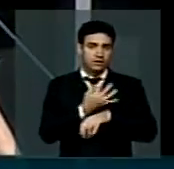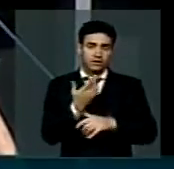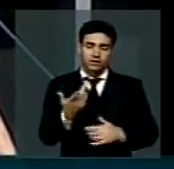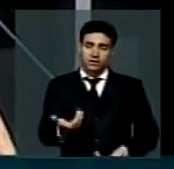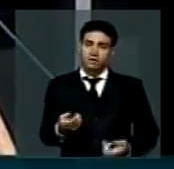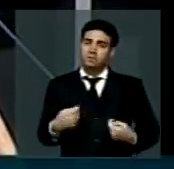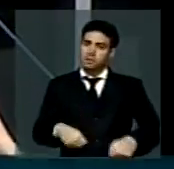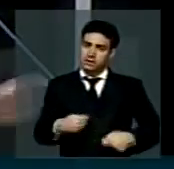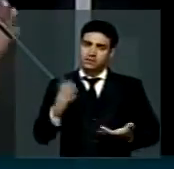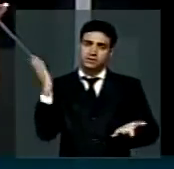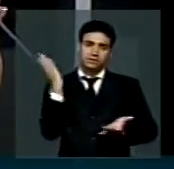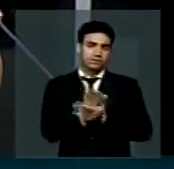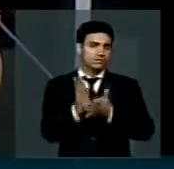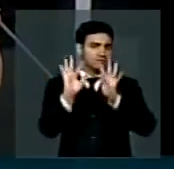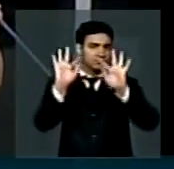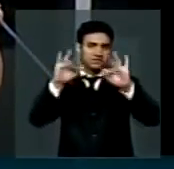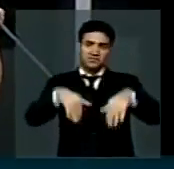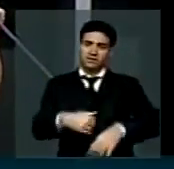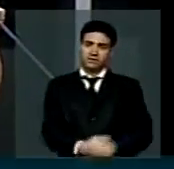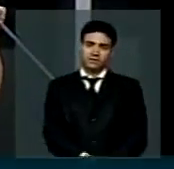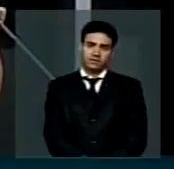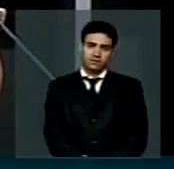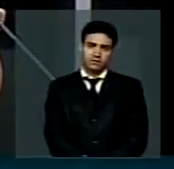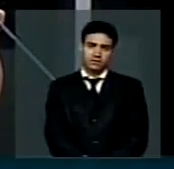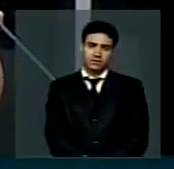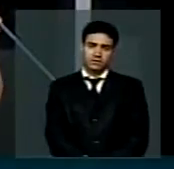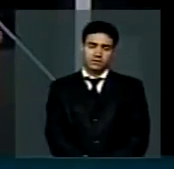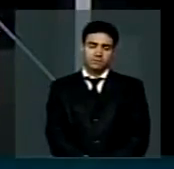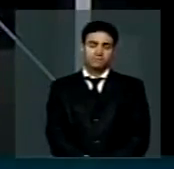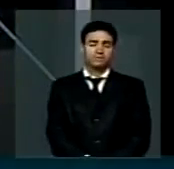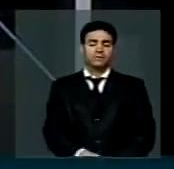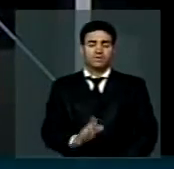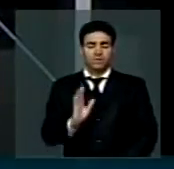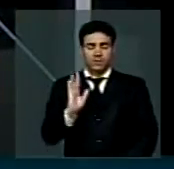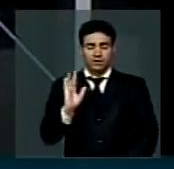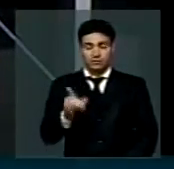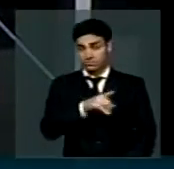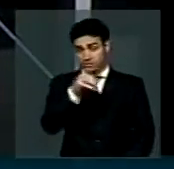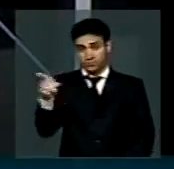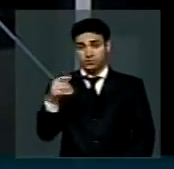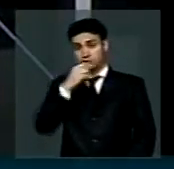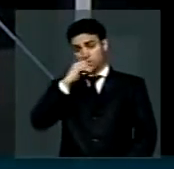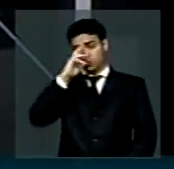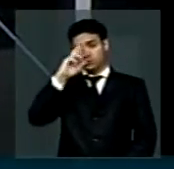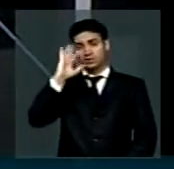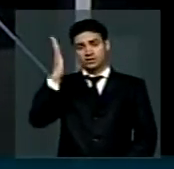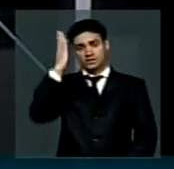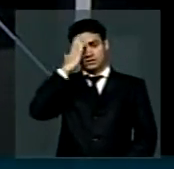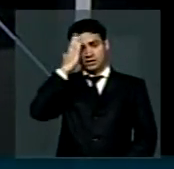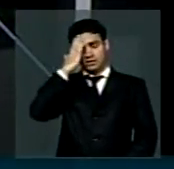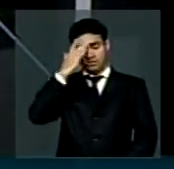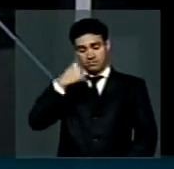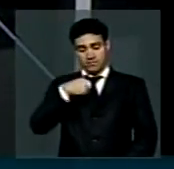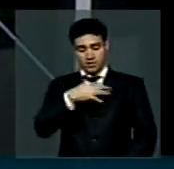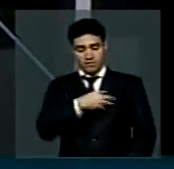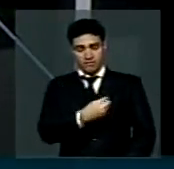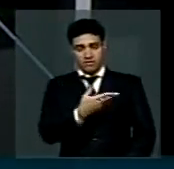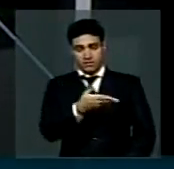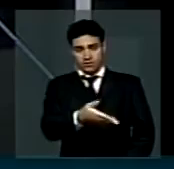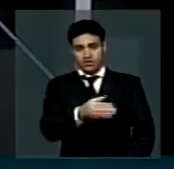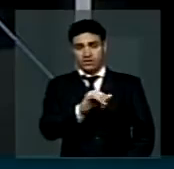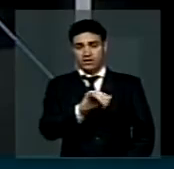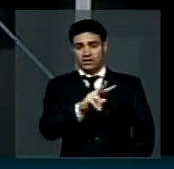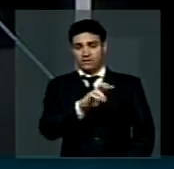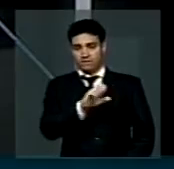basta. Como boa parcela das senhoras e dos senhores deve saber, eu sou a mãe do Ives Ota,